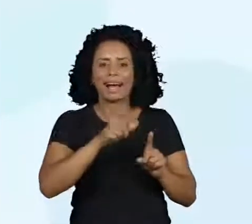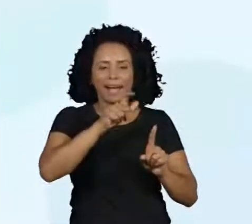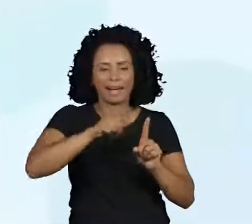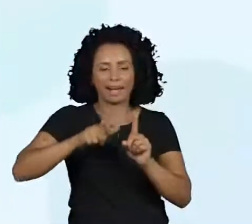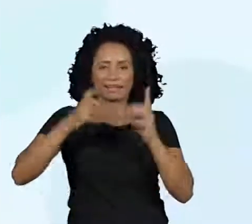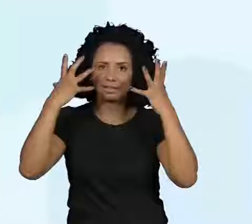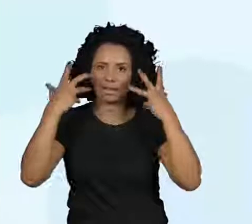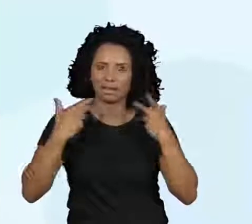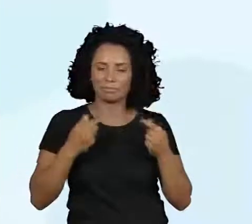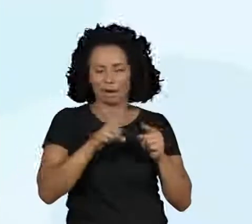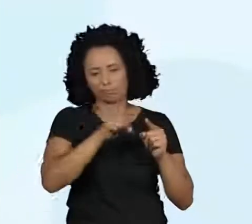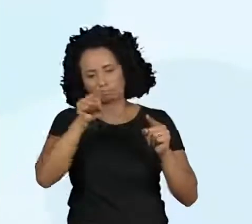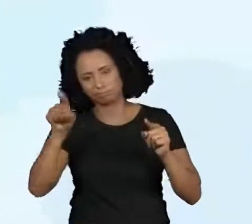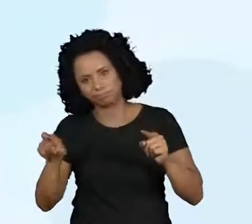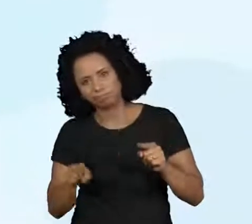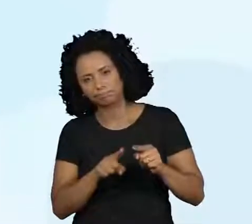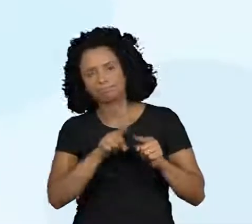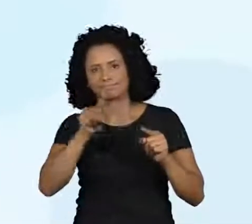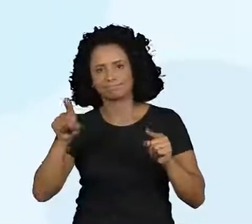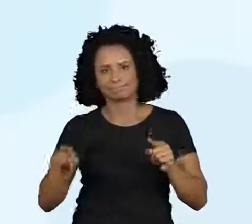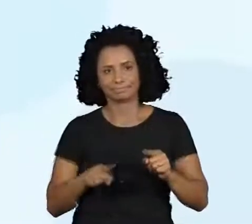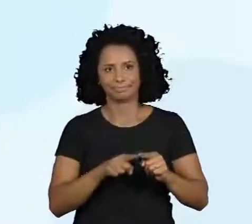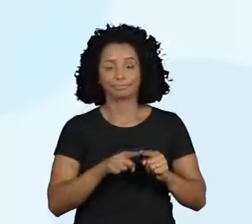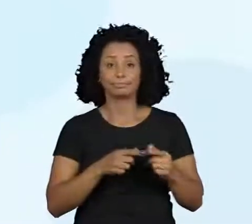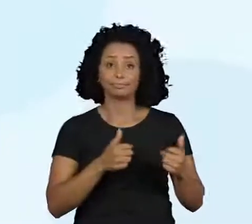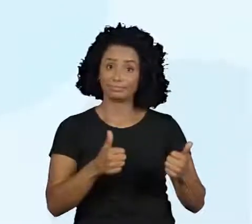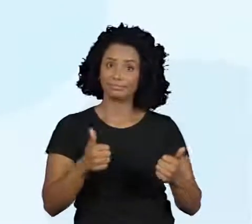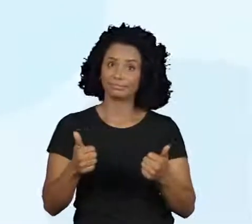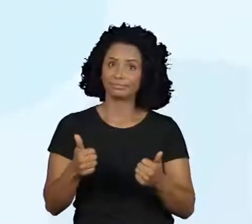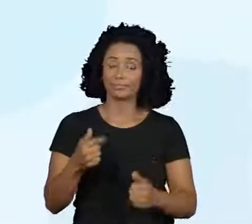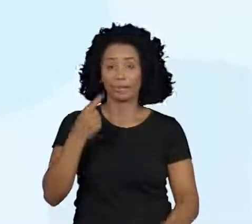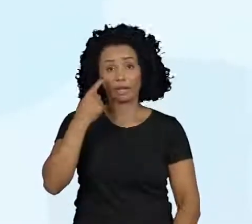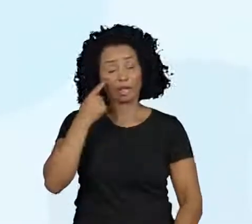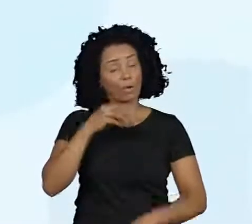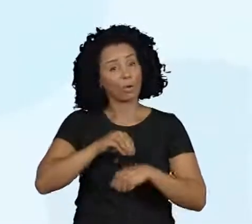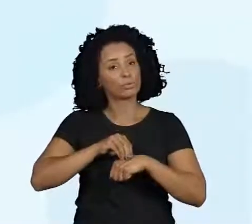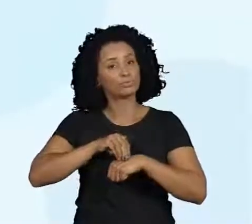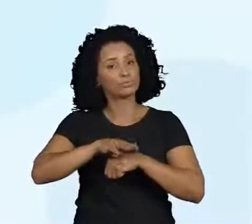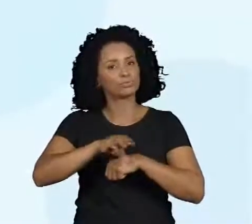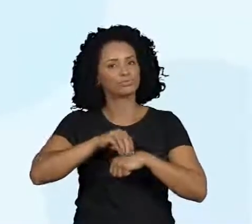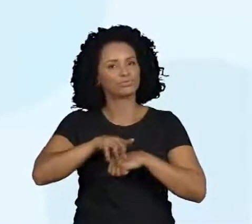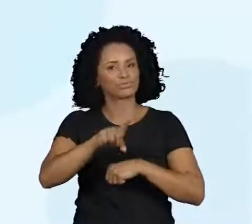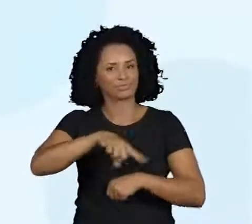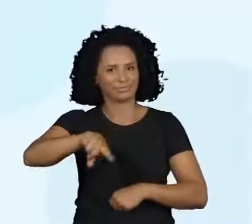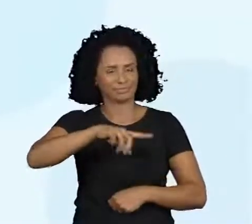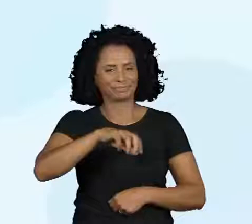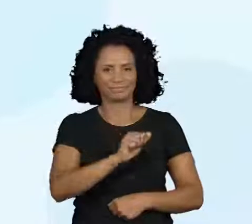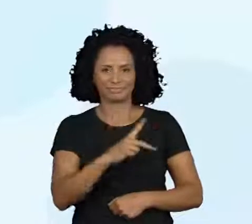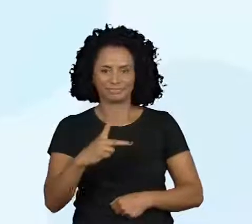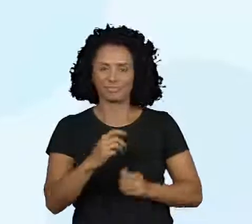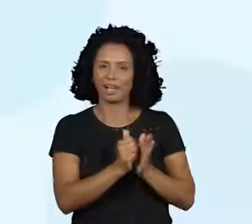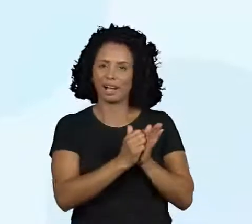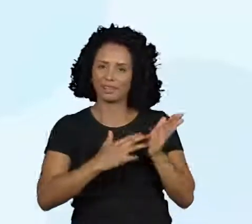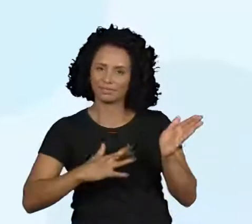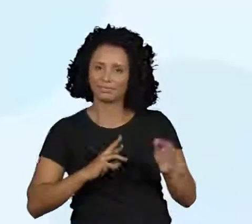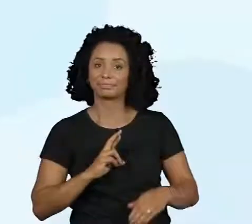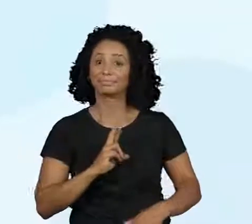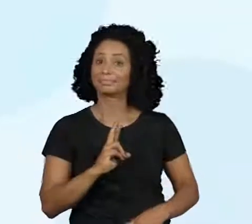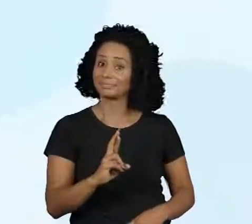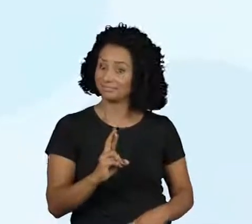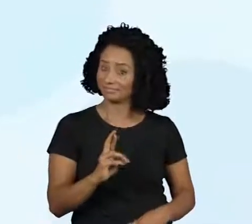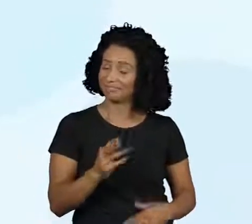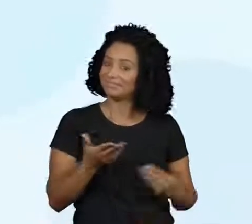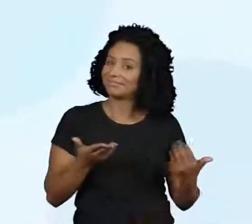cadeia alimentar, tá bom? Eu vou deixar aqui como sugestão a tarefa do aplicativo para vocês realizarem,